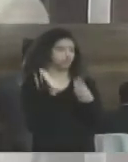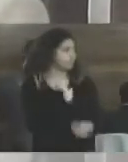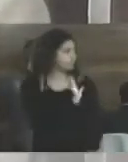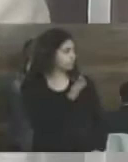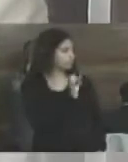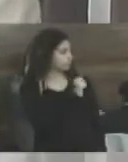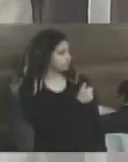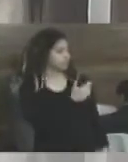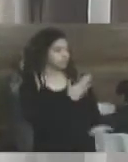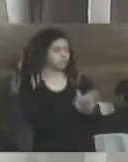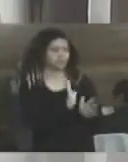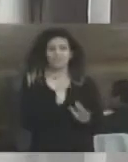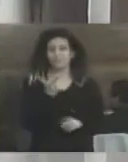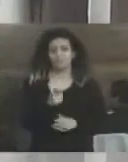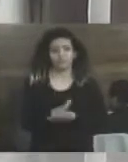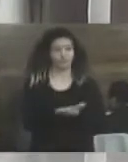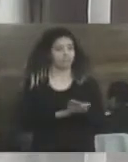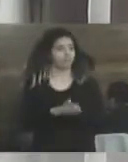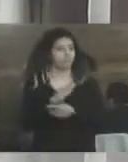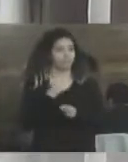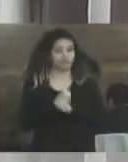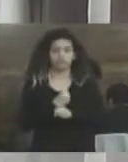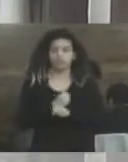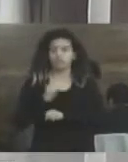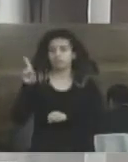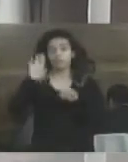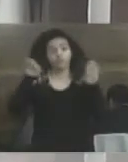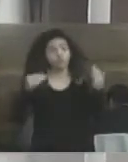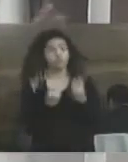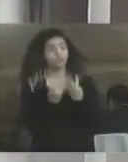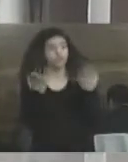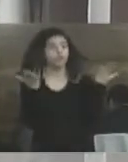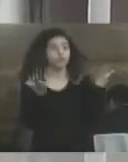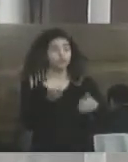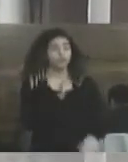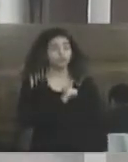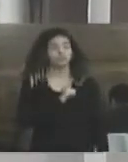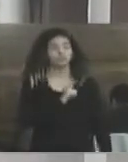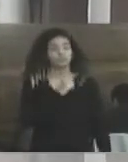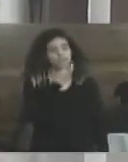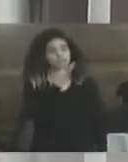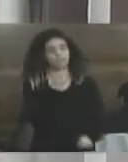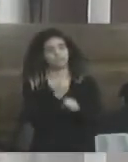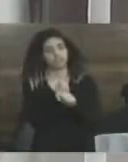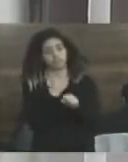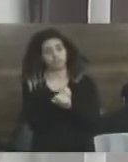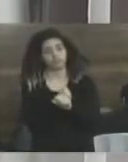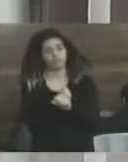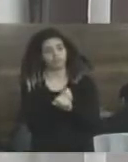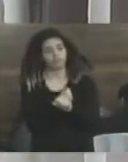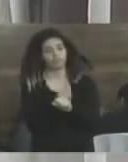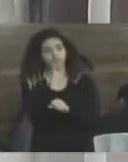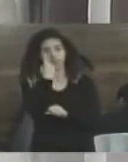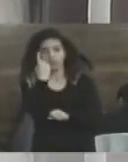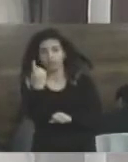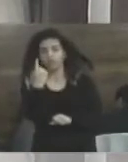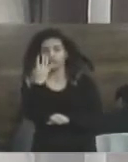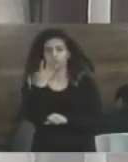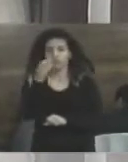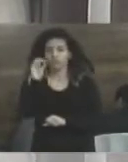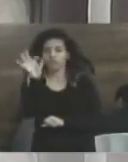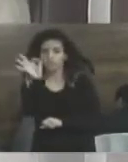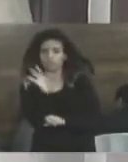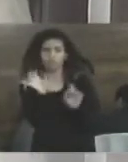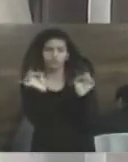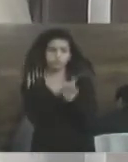concluir, senhor presidente. Não tinha nada lá no estaleiro. Hoje nós temos lá três obras, Fiote. Uma com